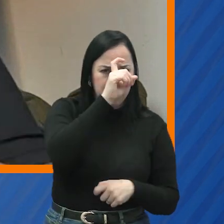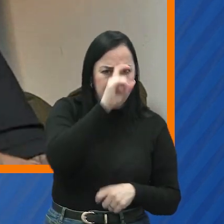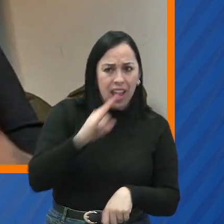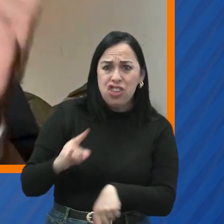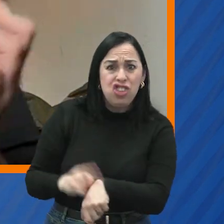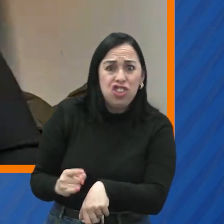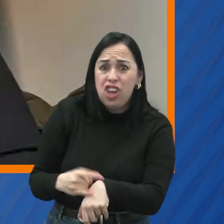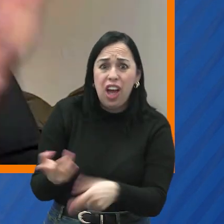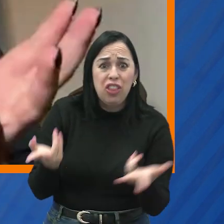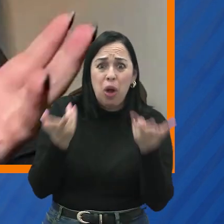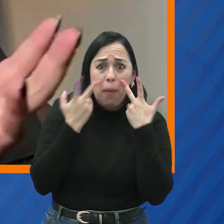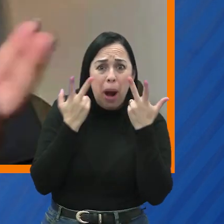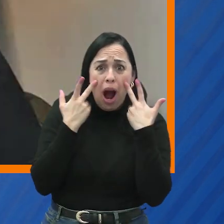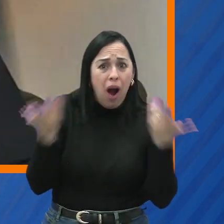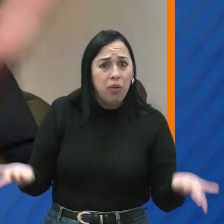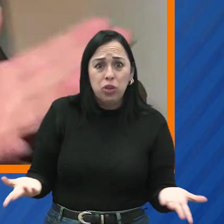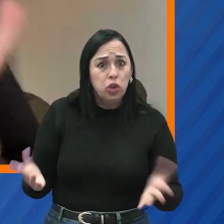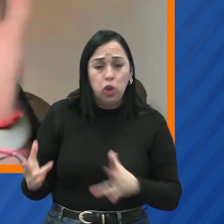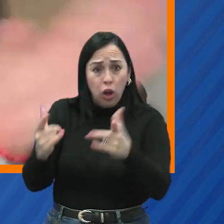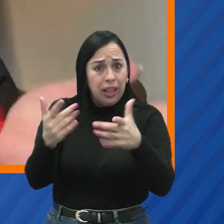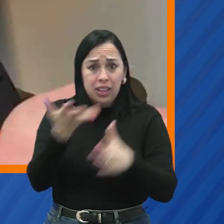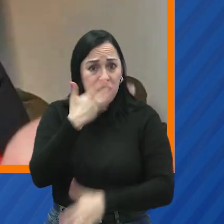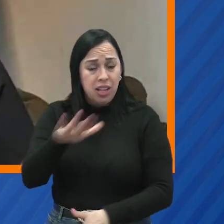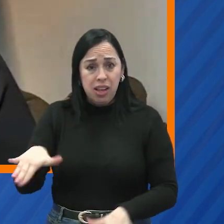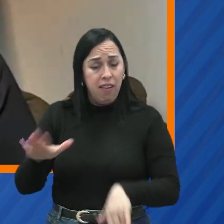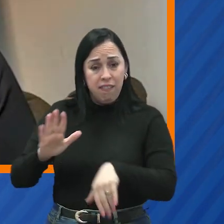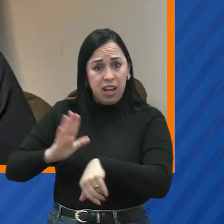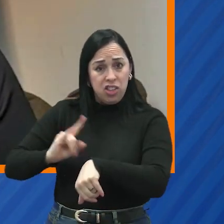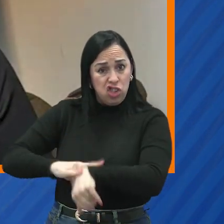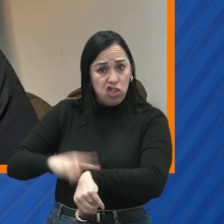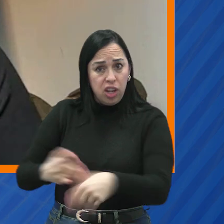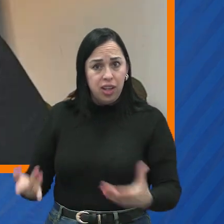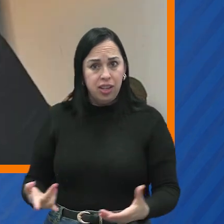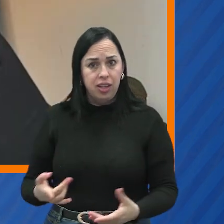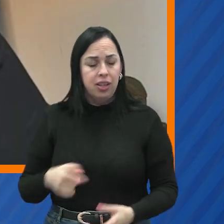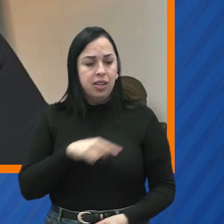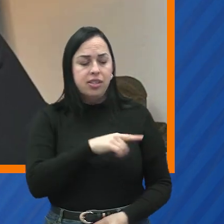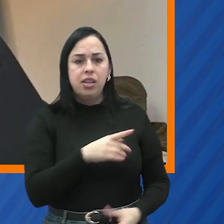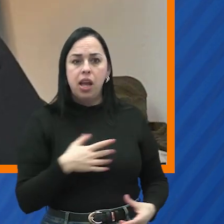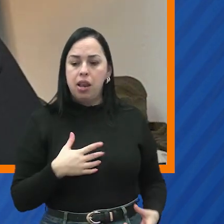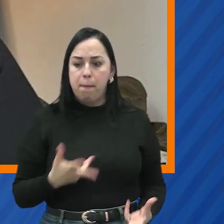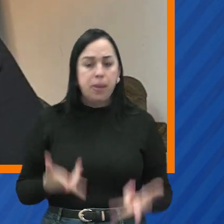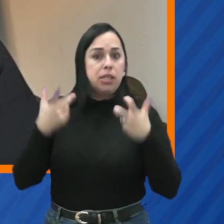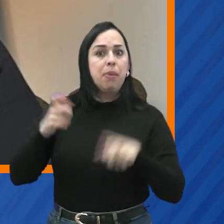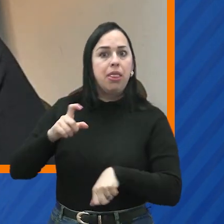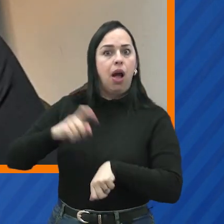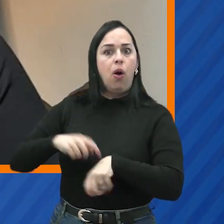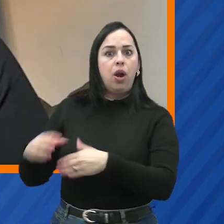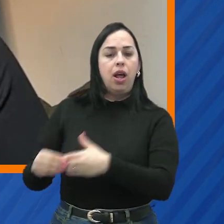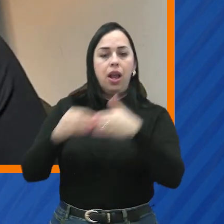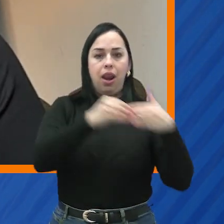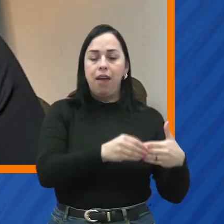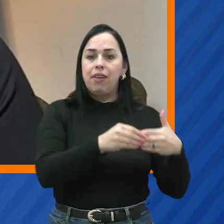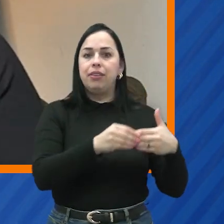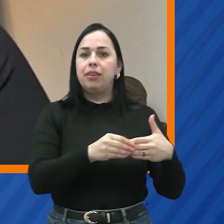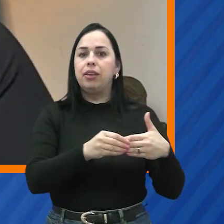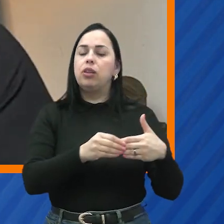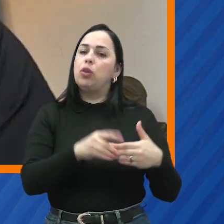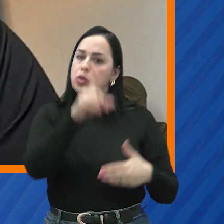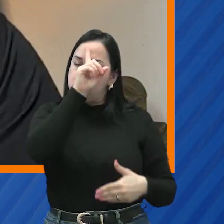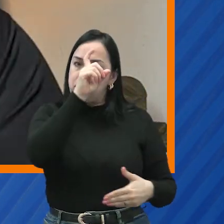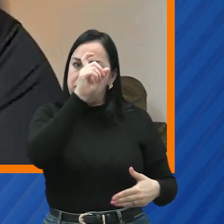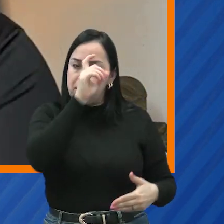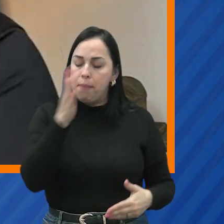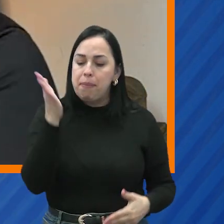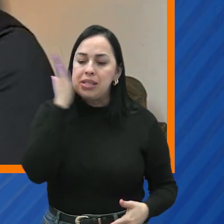xixi, tipo, é o xixi, não é uma coisa, é uma coisa comum de criança fazer xixi na cama. Se não tivesse esse feeling dele para levar as crianças, o Vini